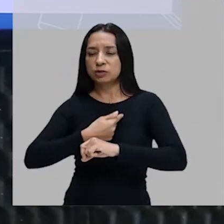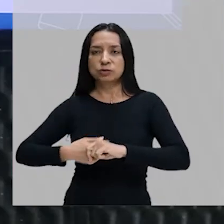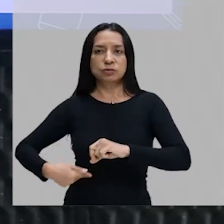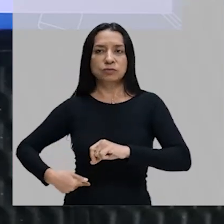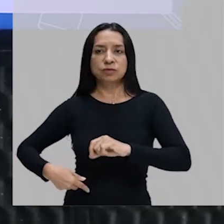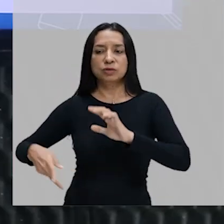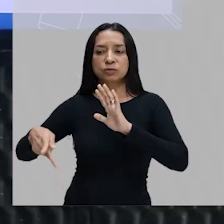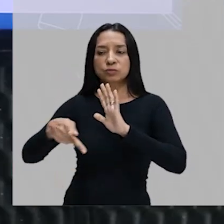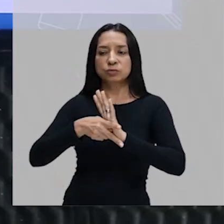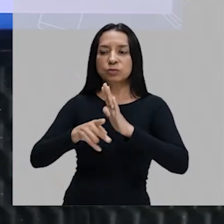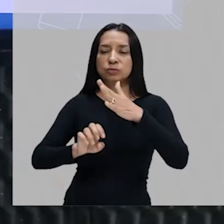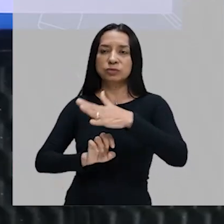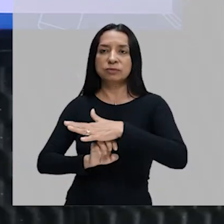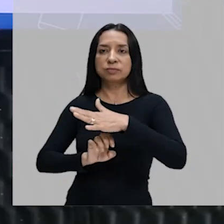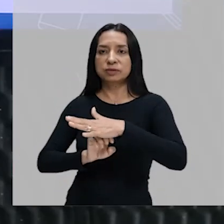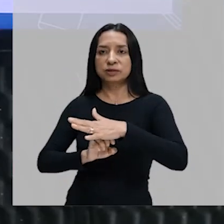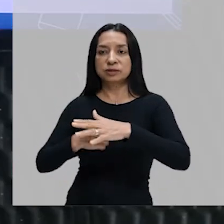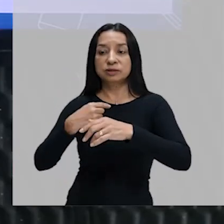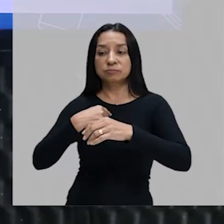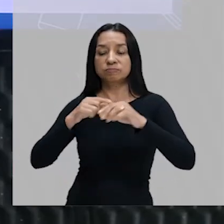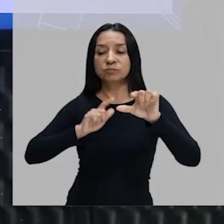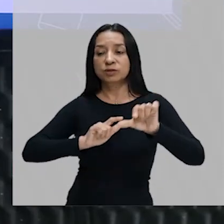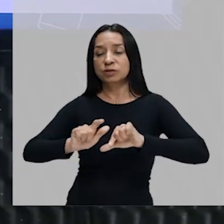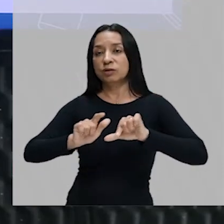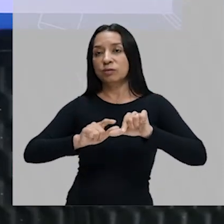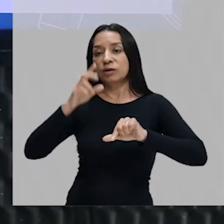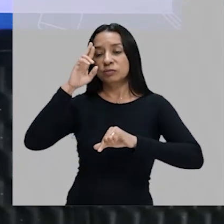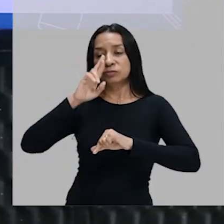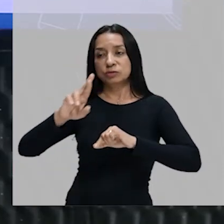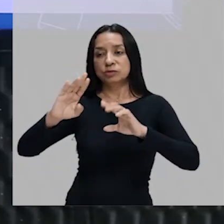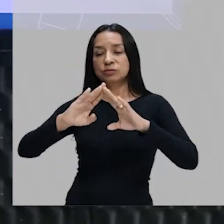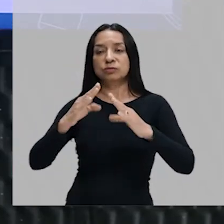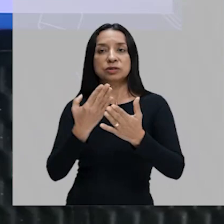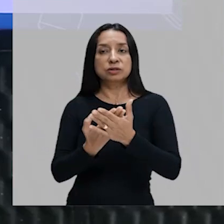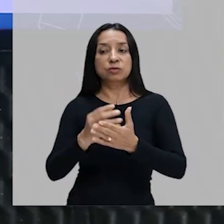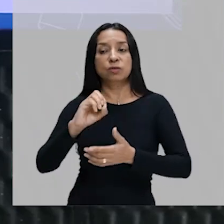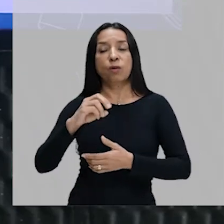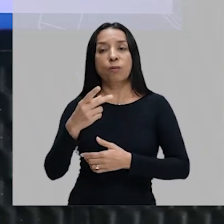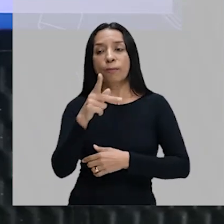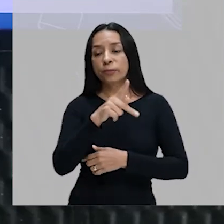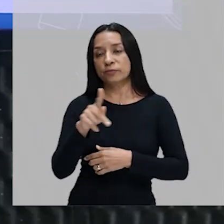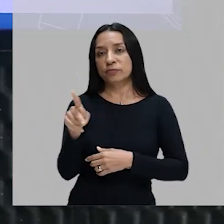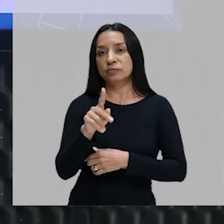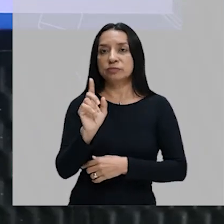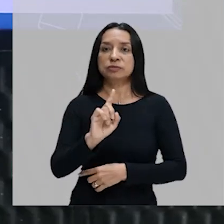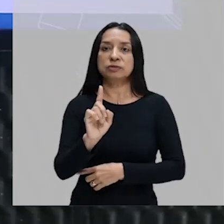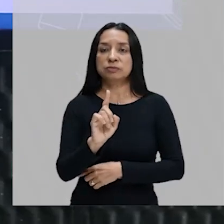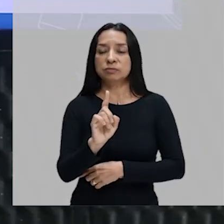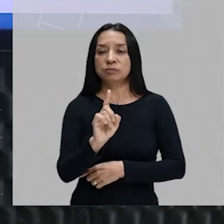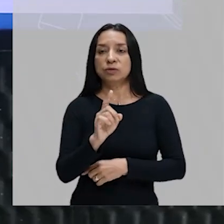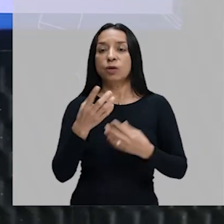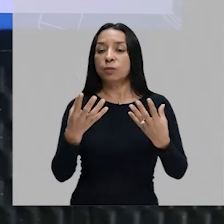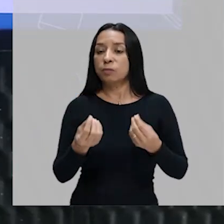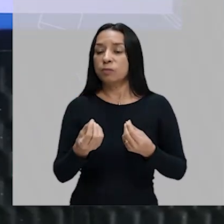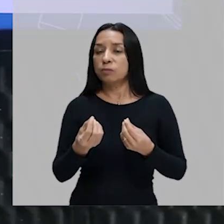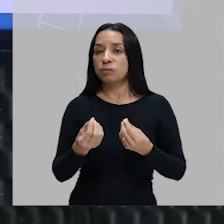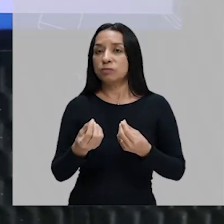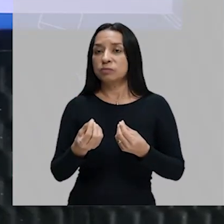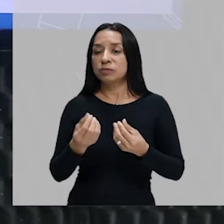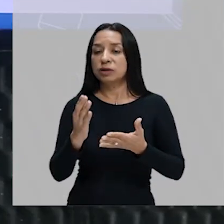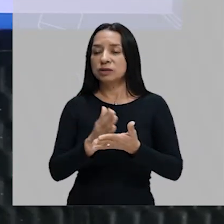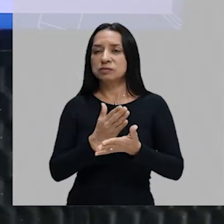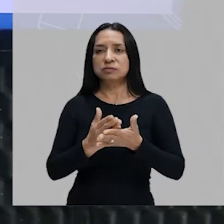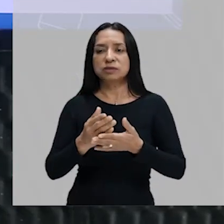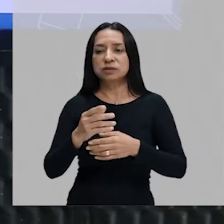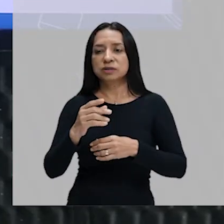o dono da empresa com a qual eu trabalho, com o diretor da minha escola ou com o meu professor. Não. E muitas vezes o nosso professor é bem